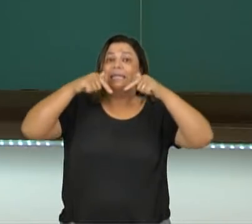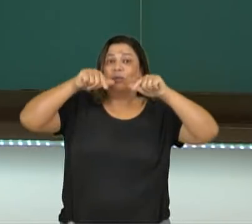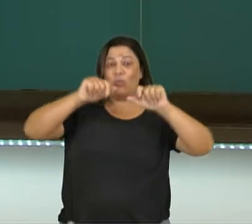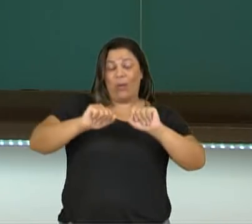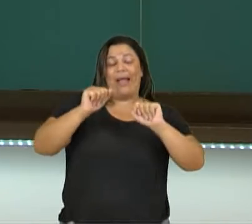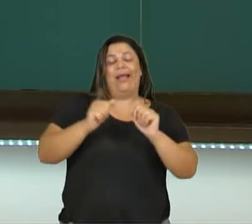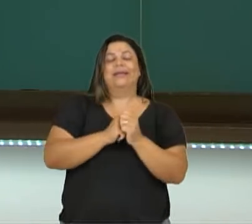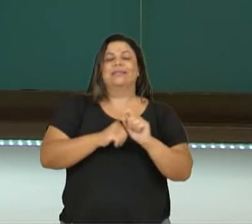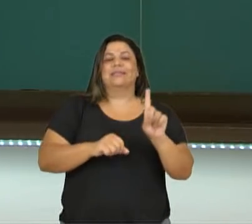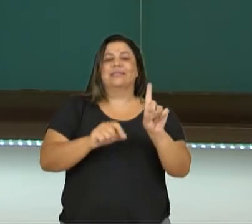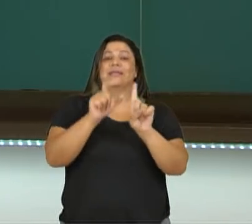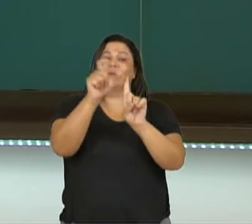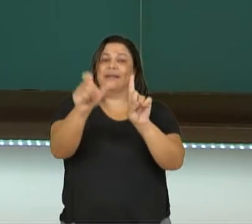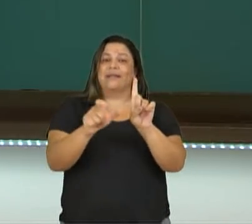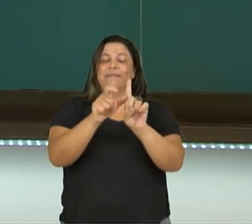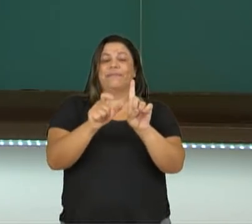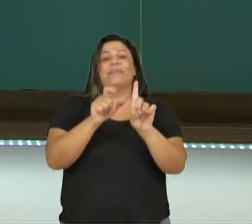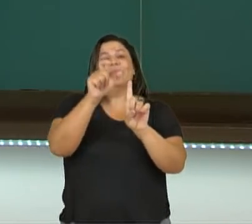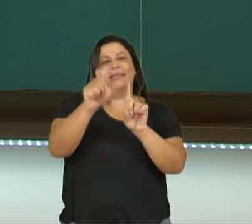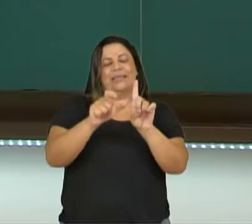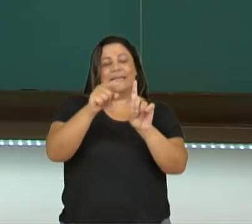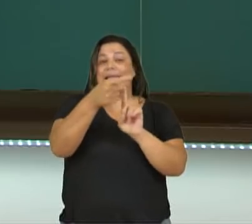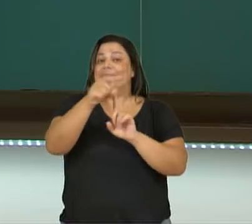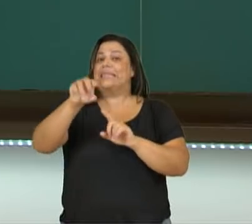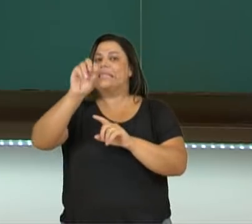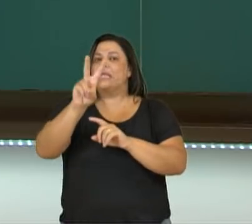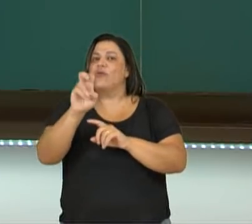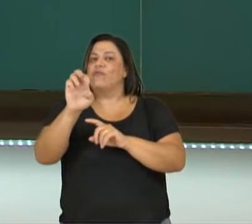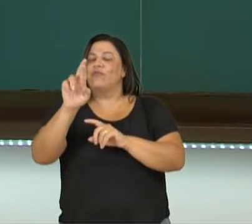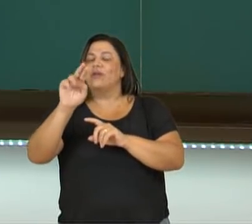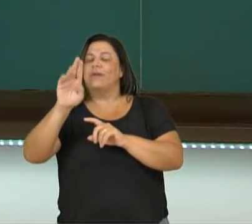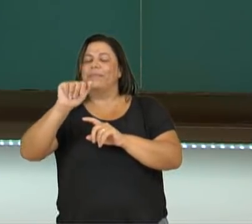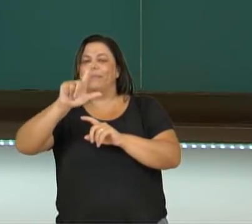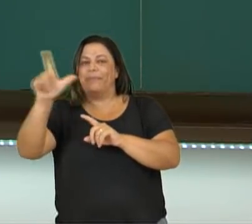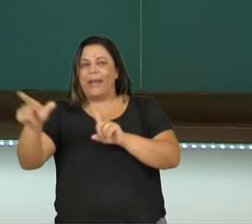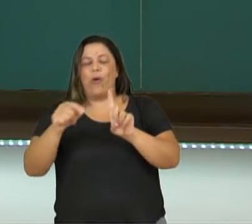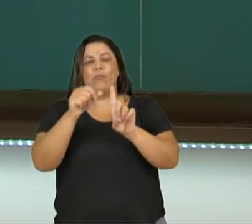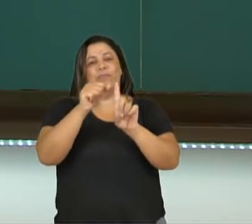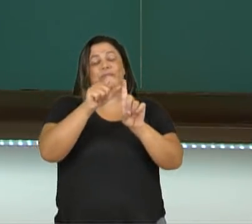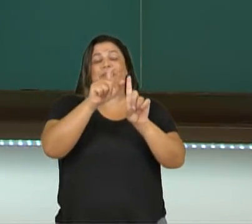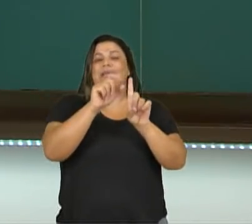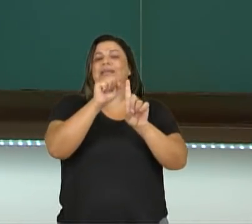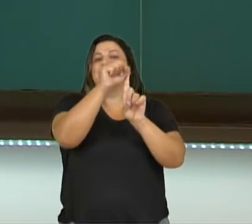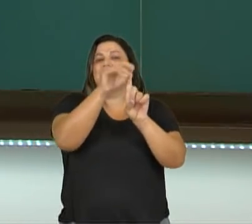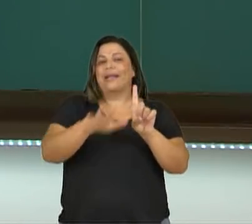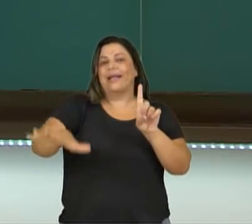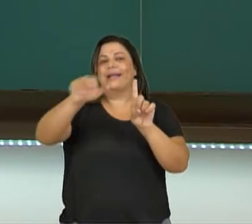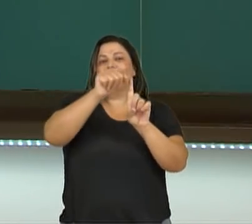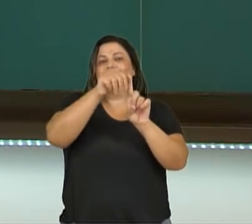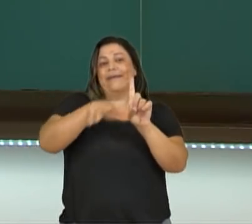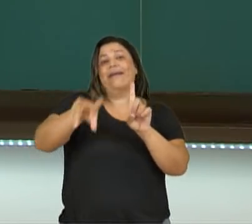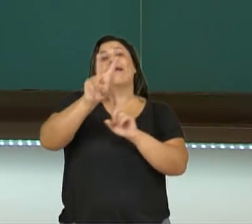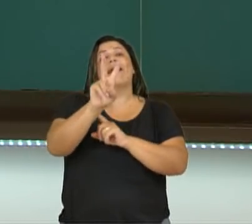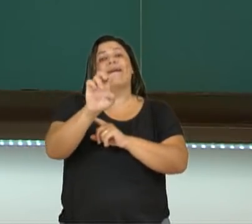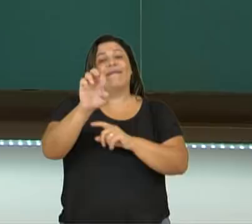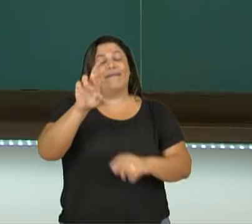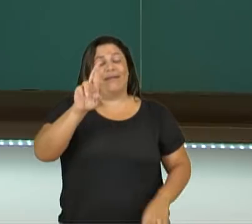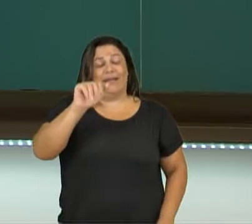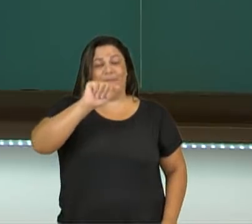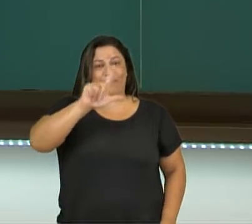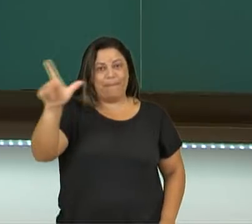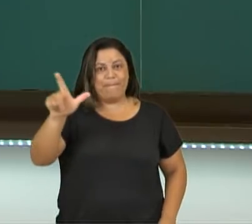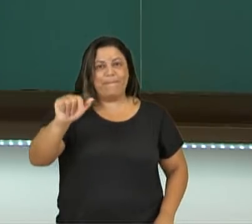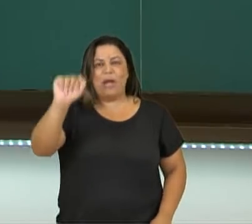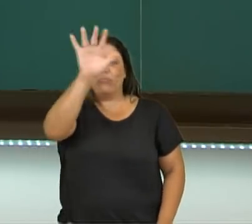as ilustrações, e a linguagem verbal, que se referem às palavras presentes nas histórias em quadrinhos, né, nas